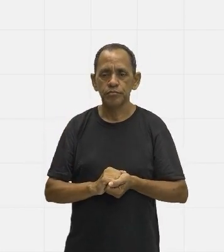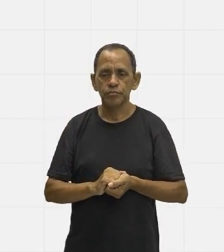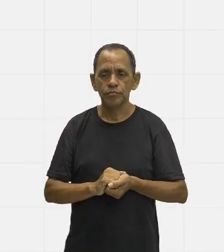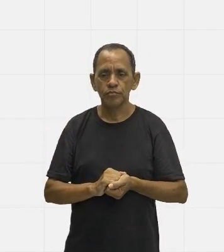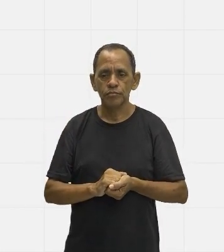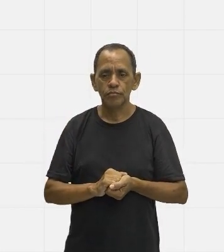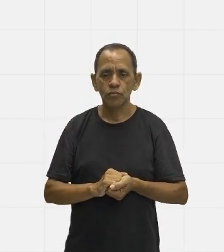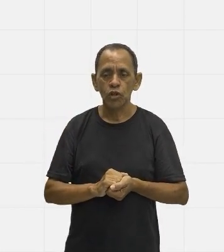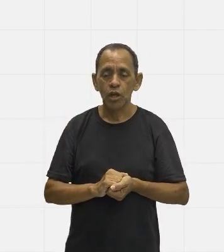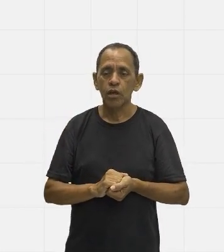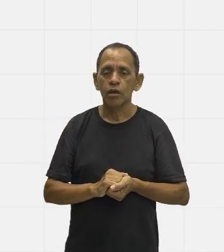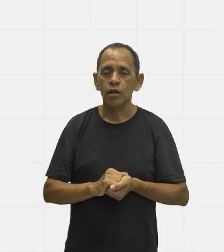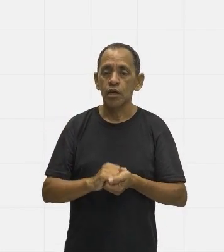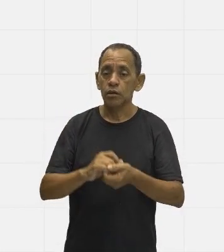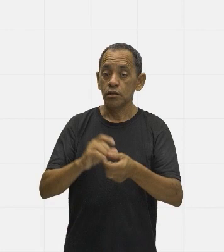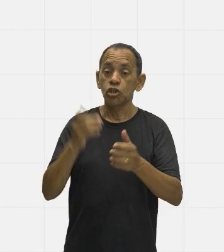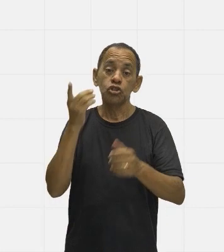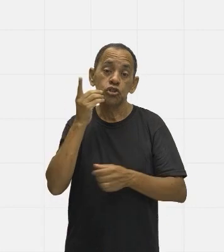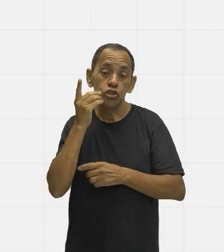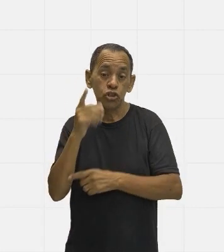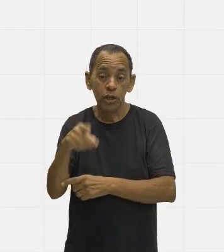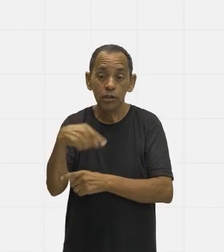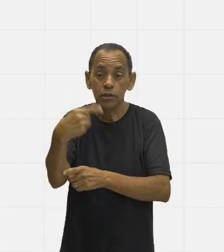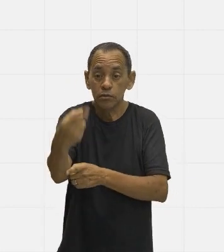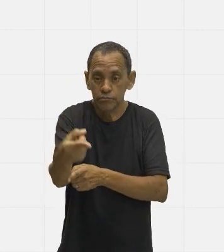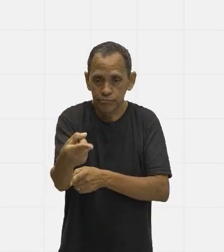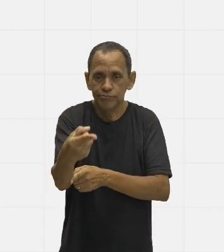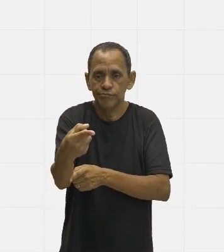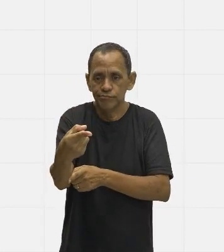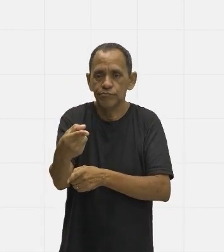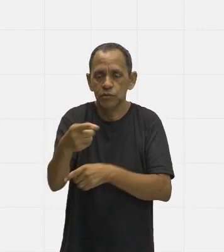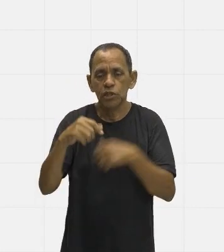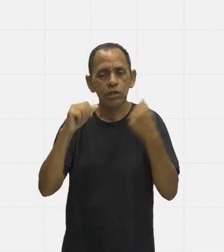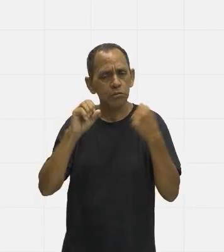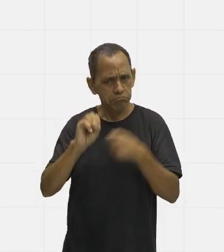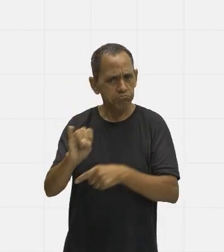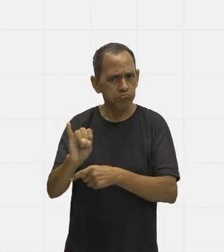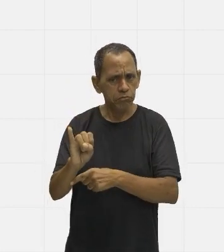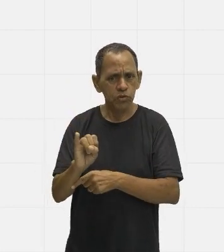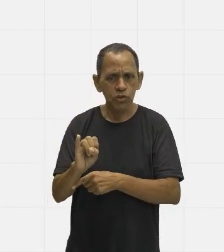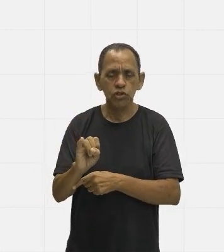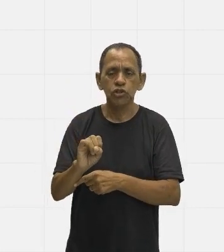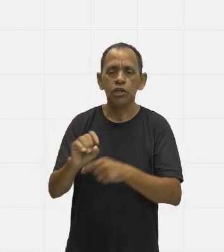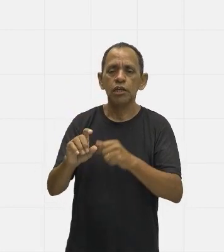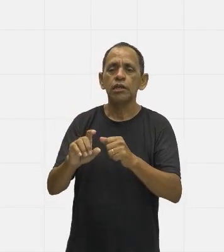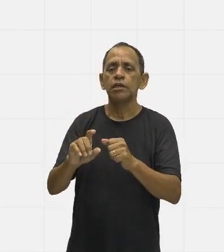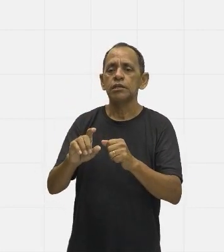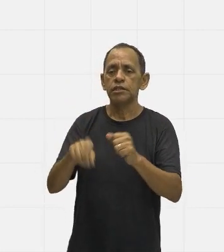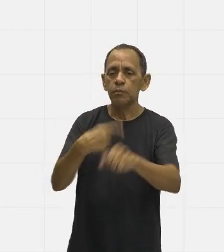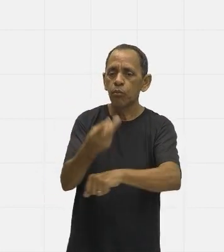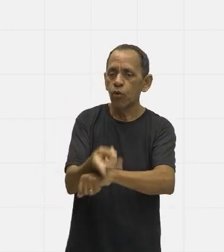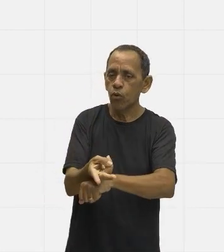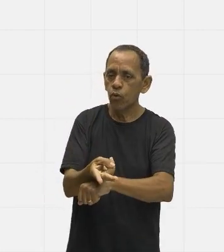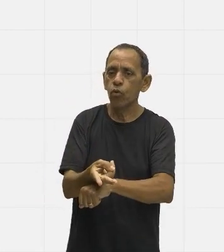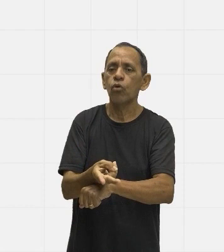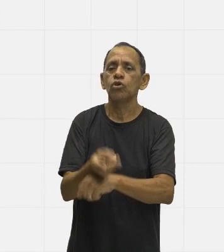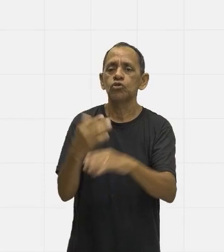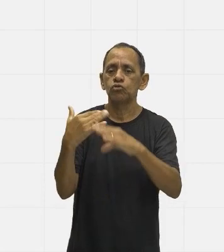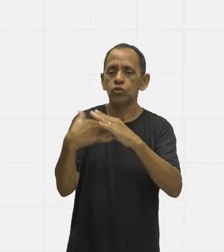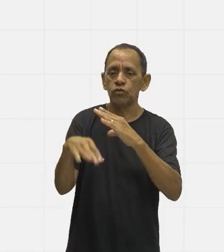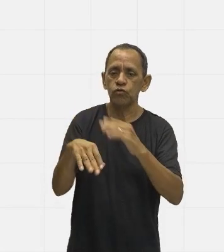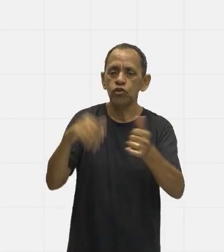né, ficar atento nesse horário aí. Serão encaminhadas logo após a interatividade da aula de revisão 2 em todas as séries,